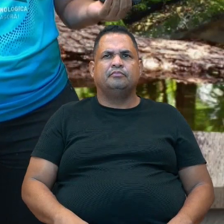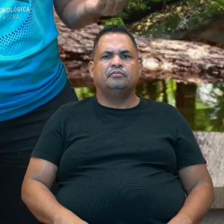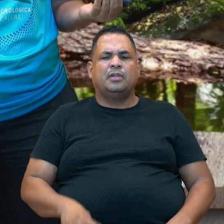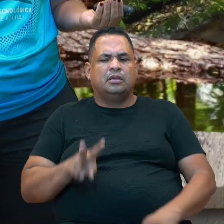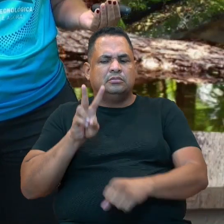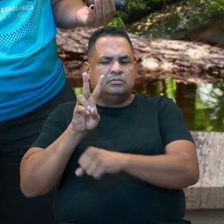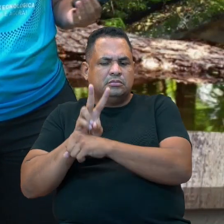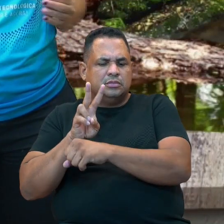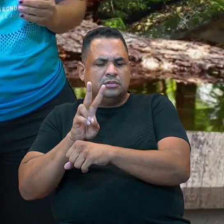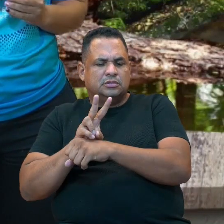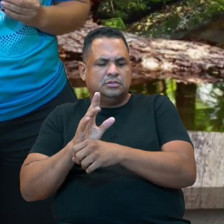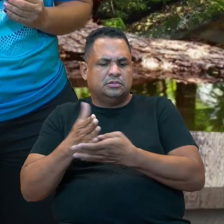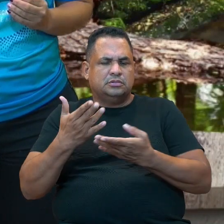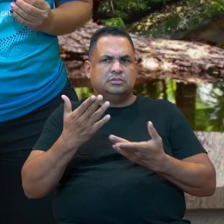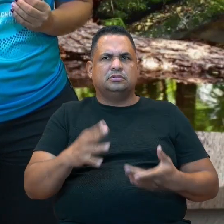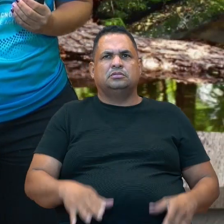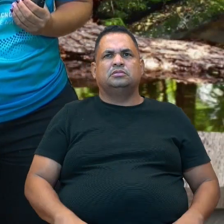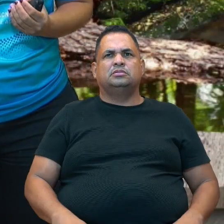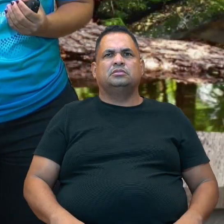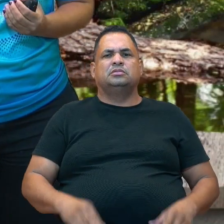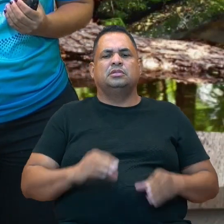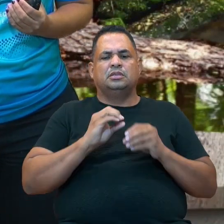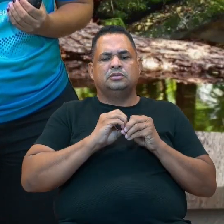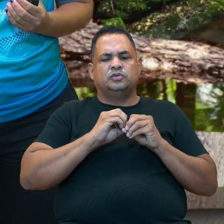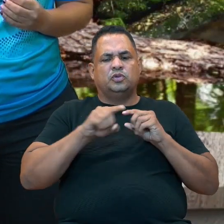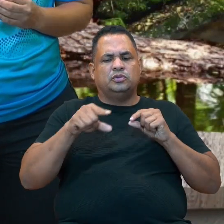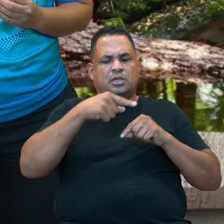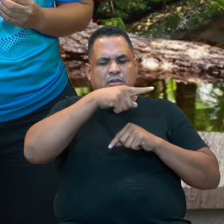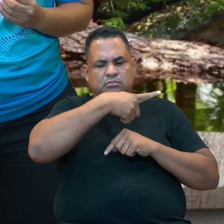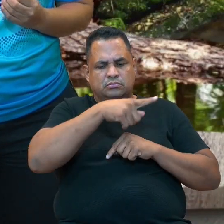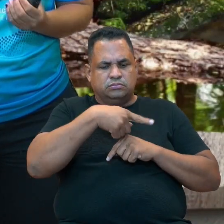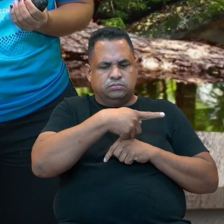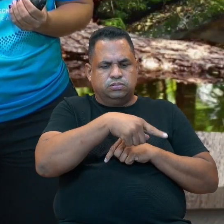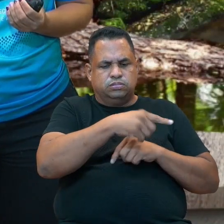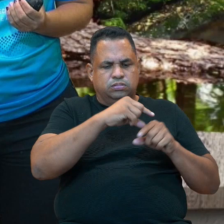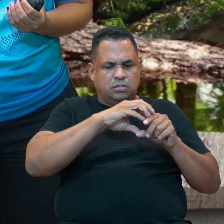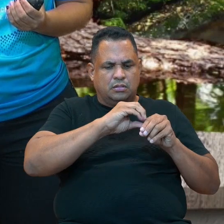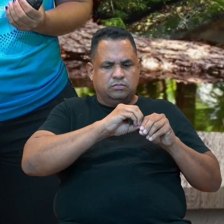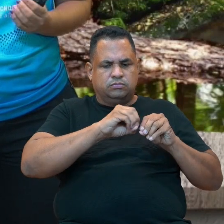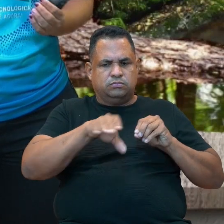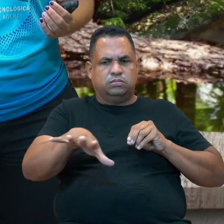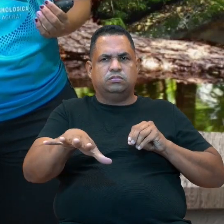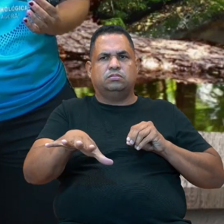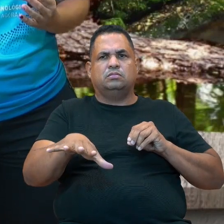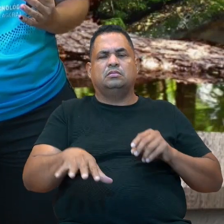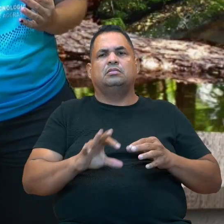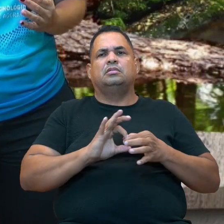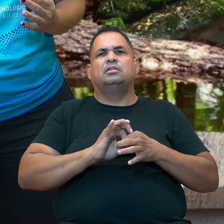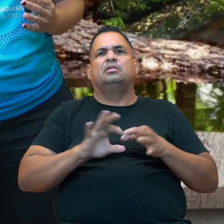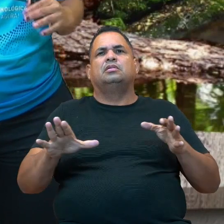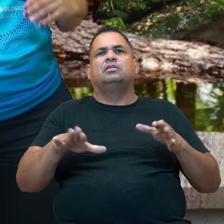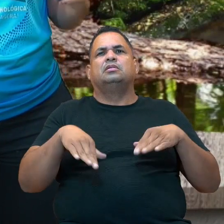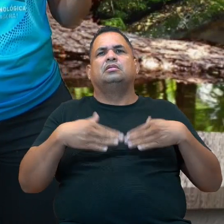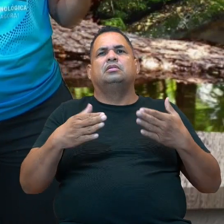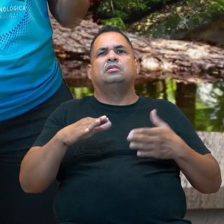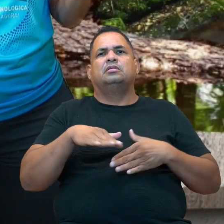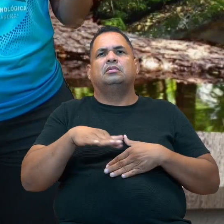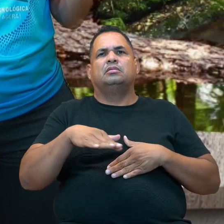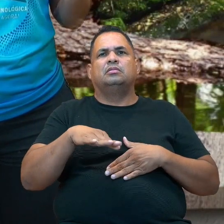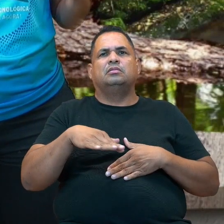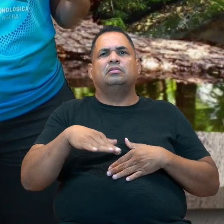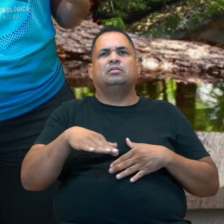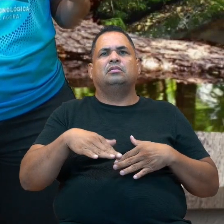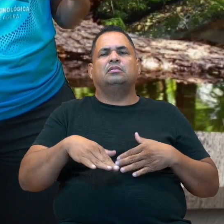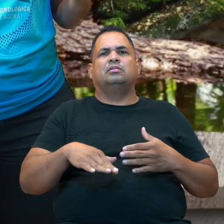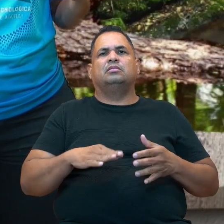desses animais é desprender parte da cauda, enquanto a cauda fica lá com as